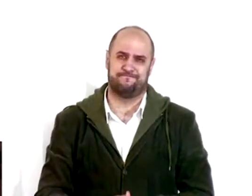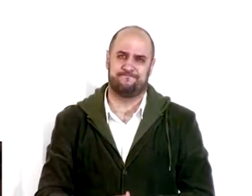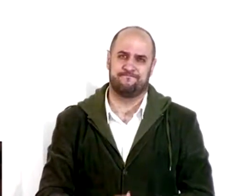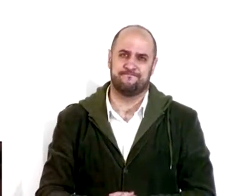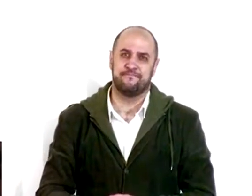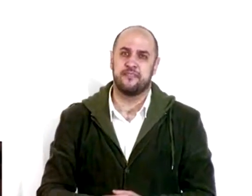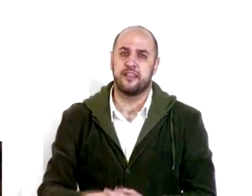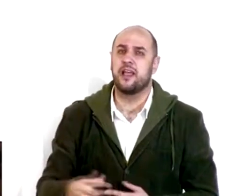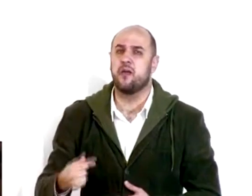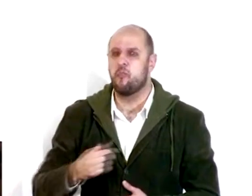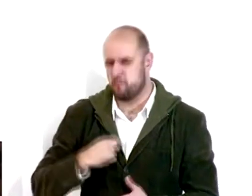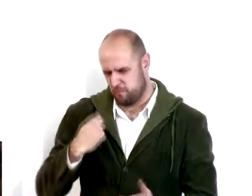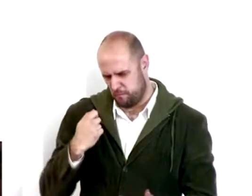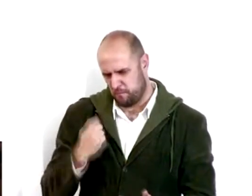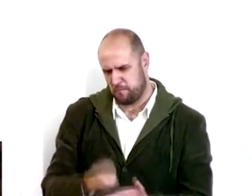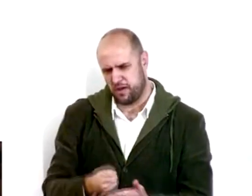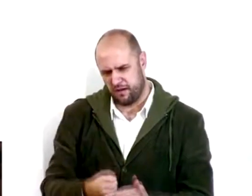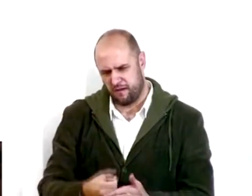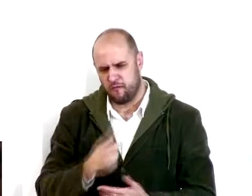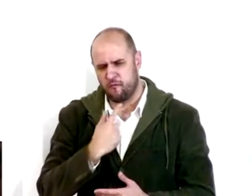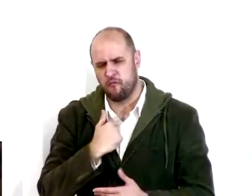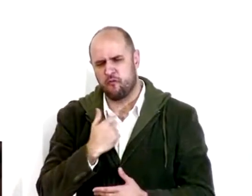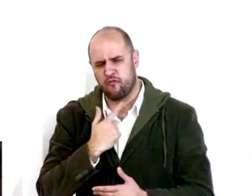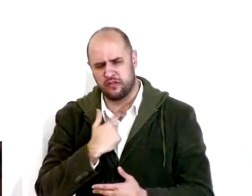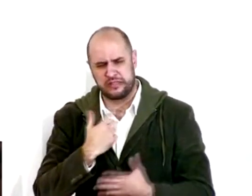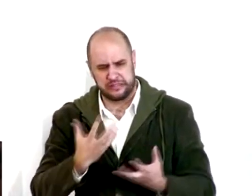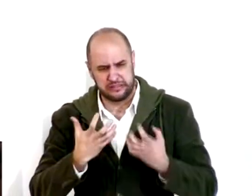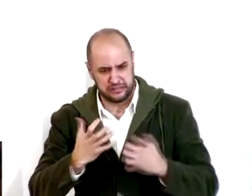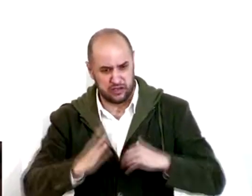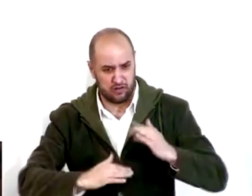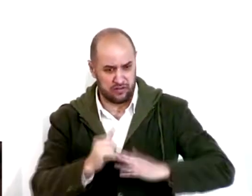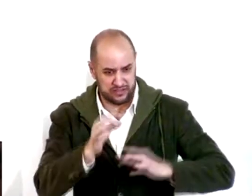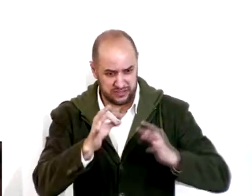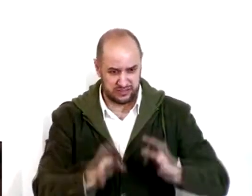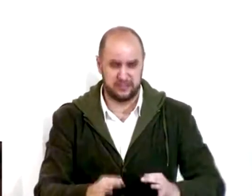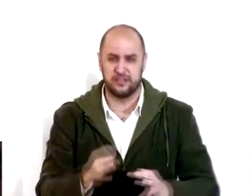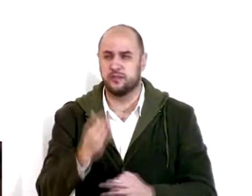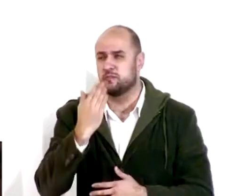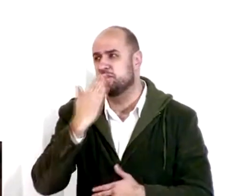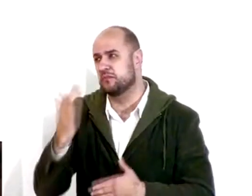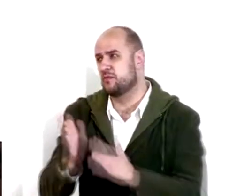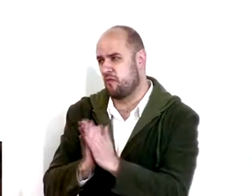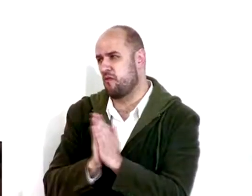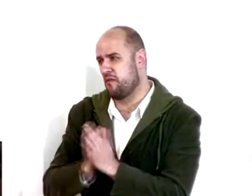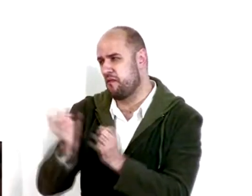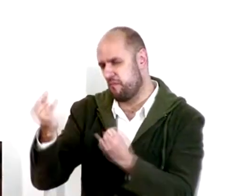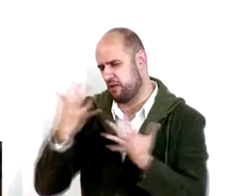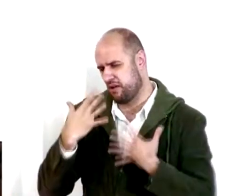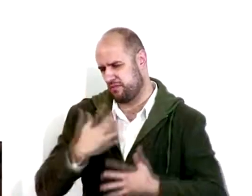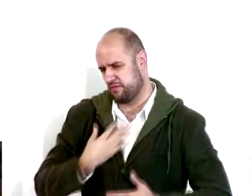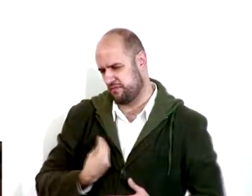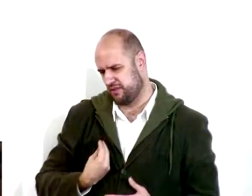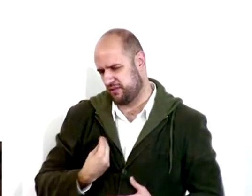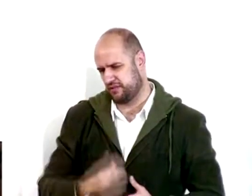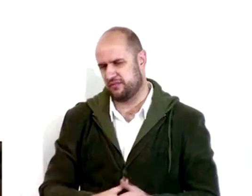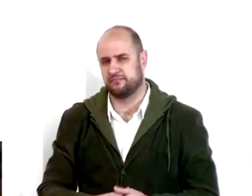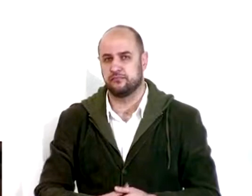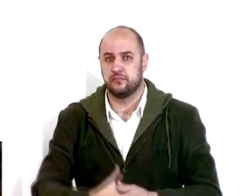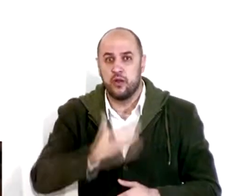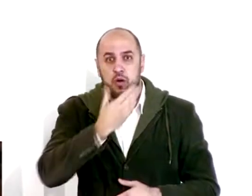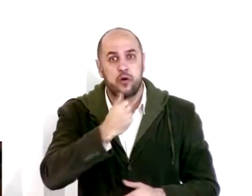estou pagando pelo meu desejo de fazer aquilo que é correto. Ore por mim. Homens e mulheres